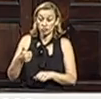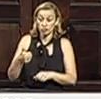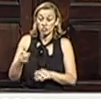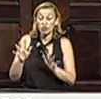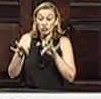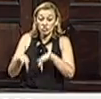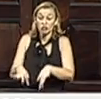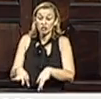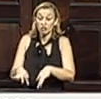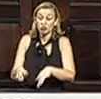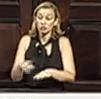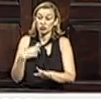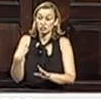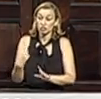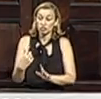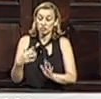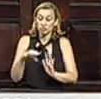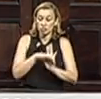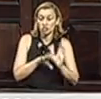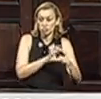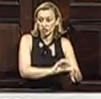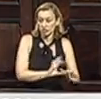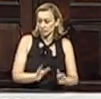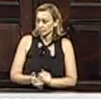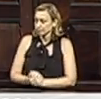final de uma lei.